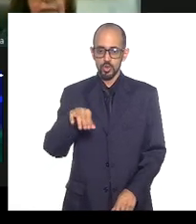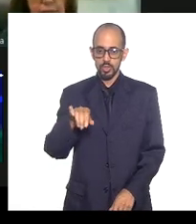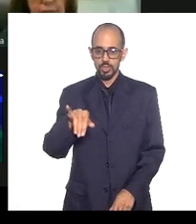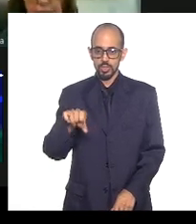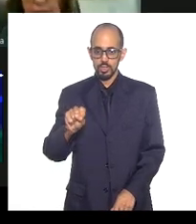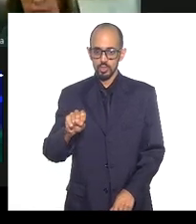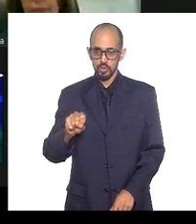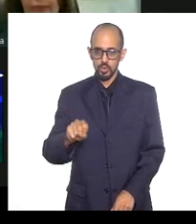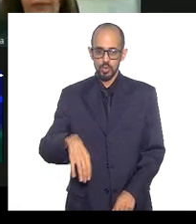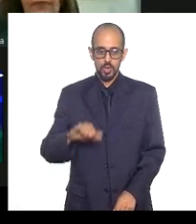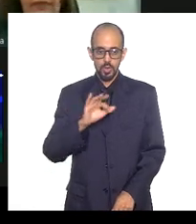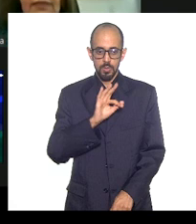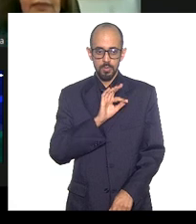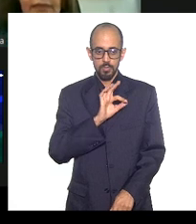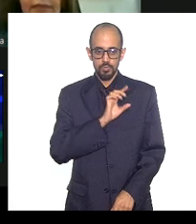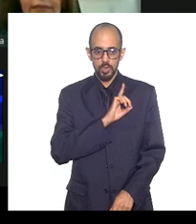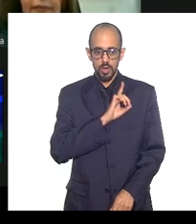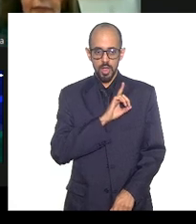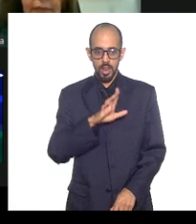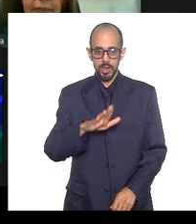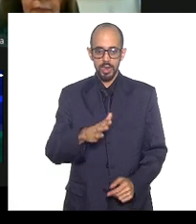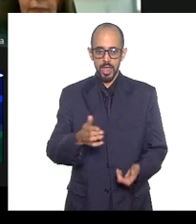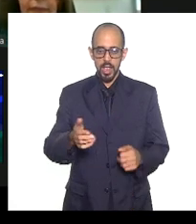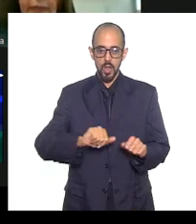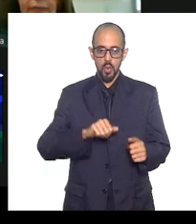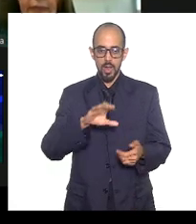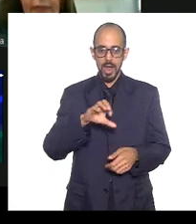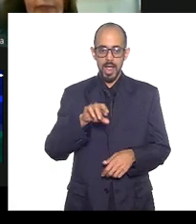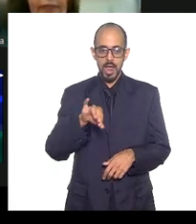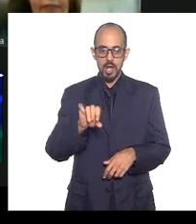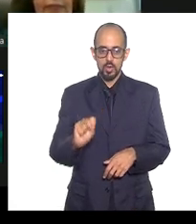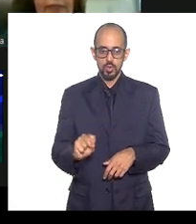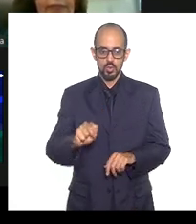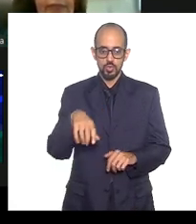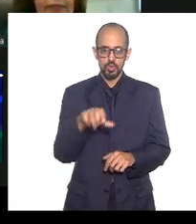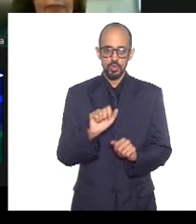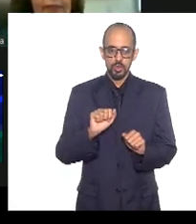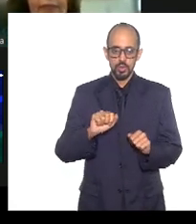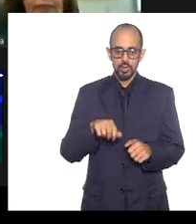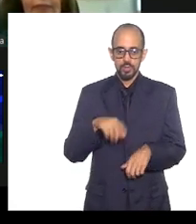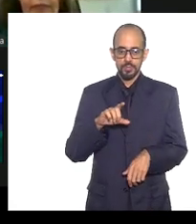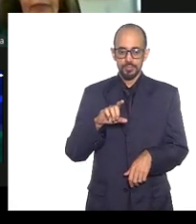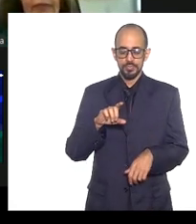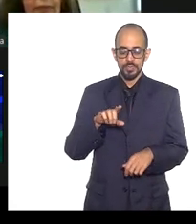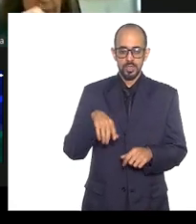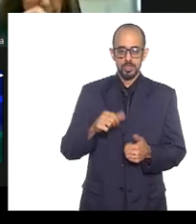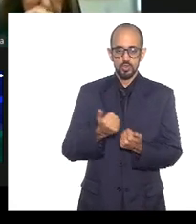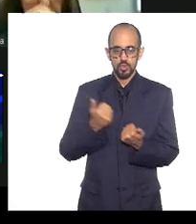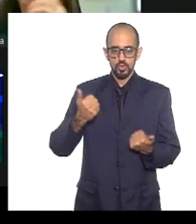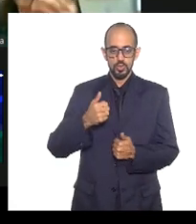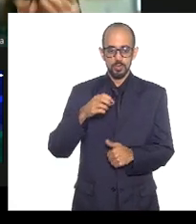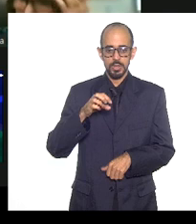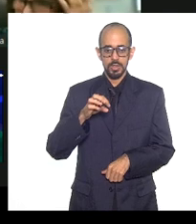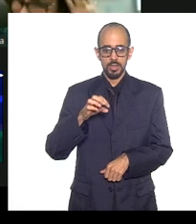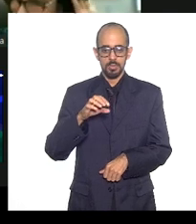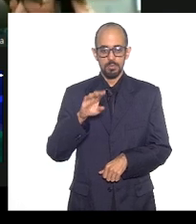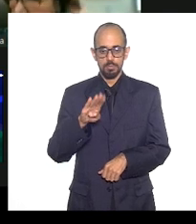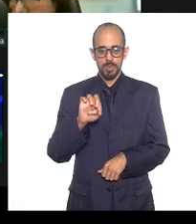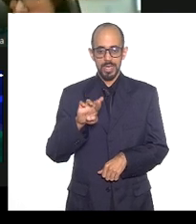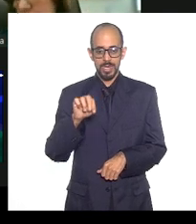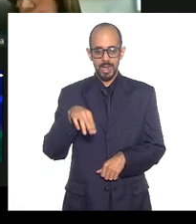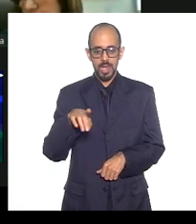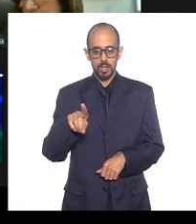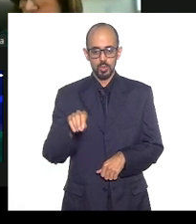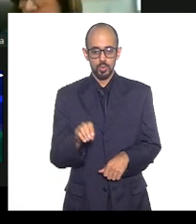Coronel, Marcelo, Carlos Macedo, desembargador, subtenente Bernardo,